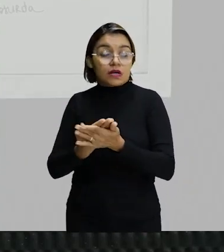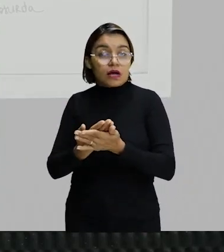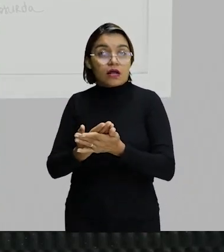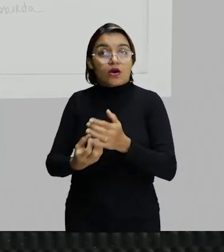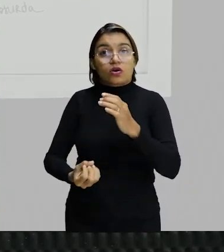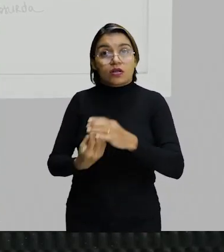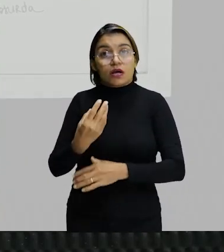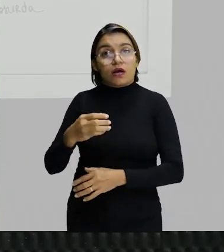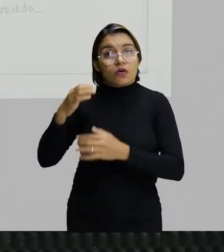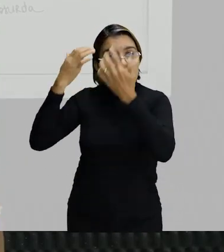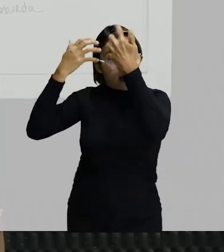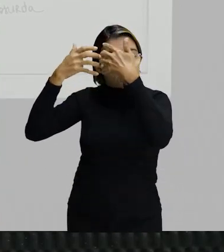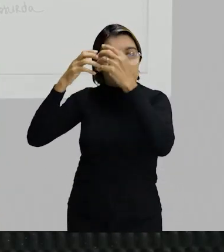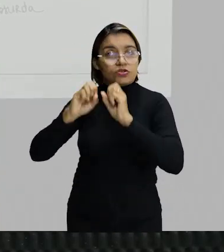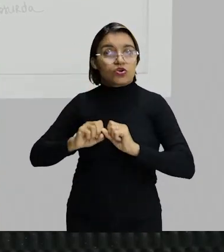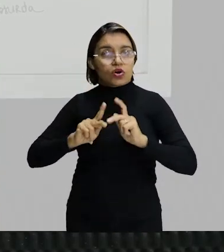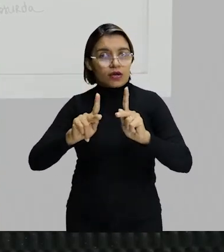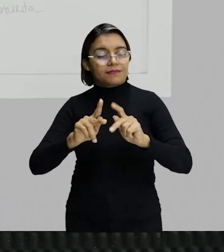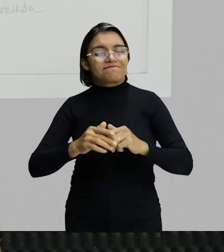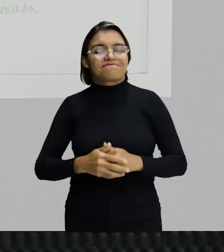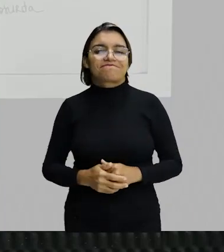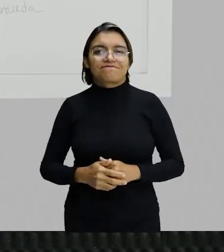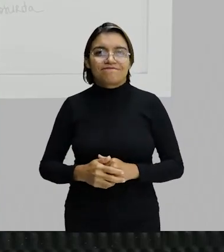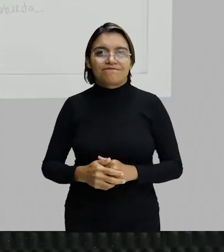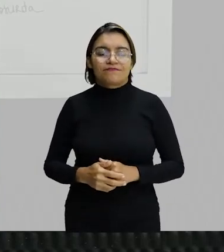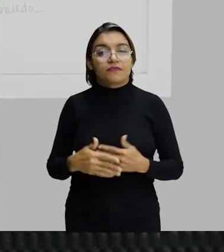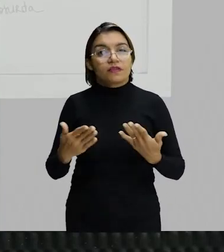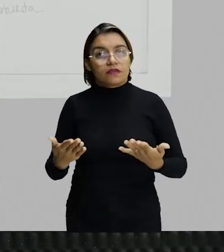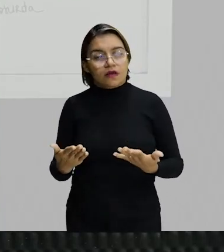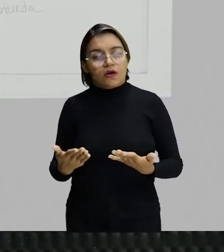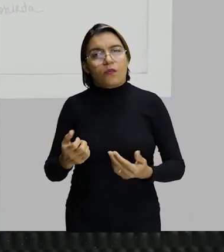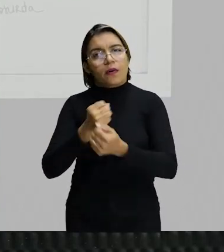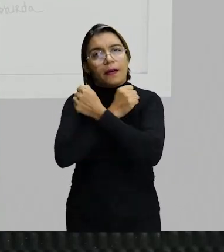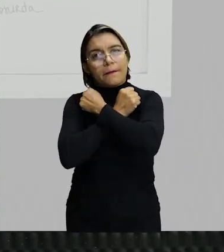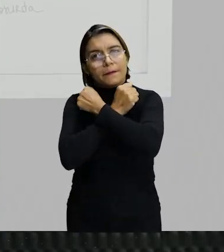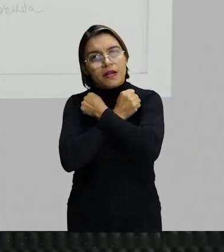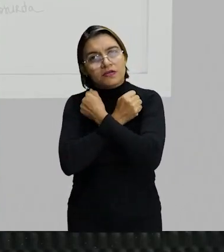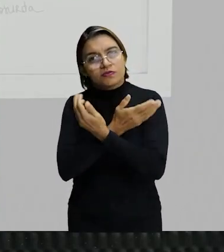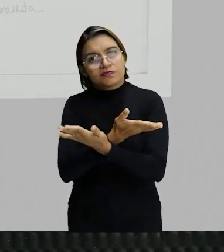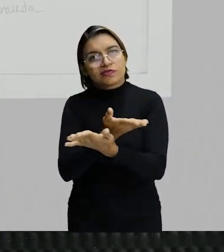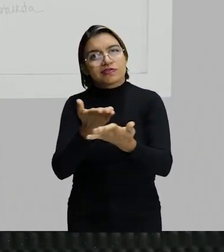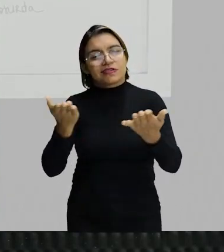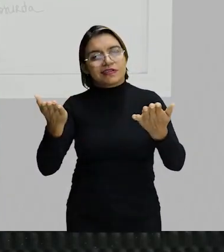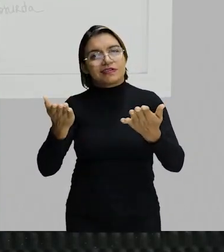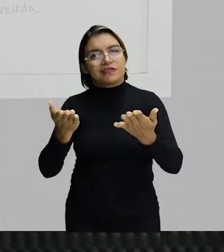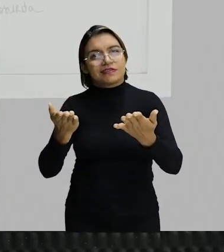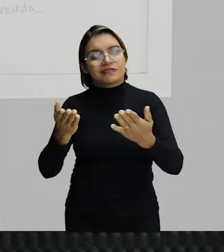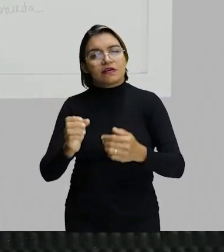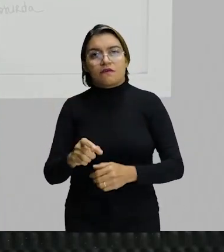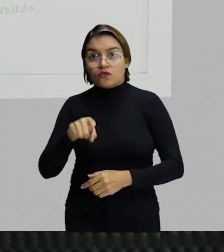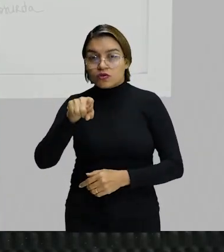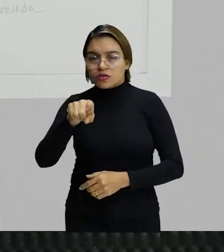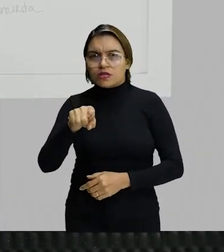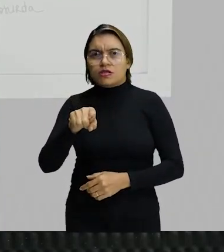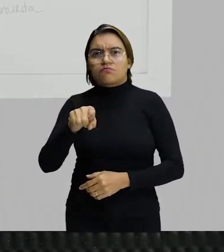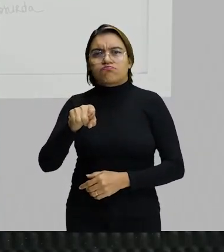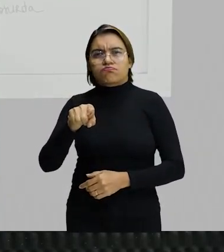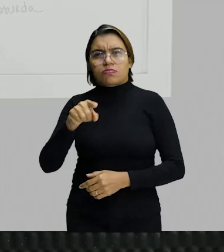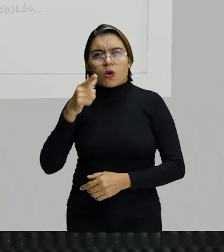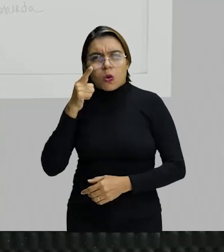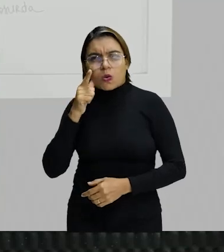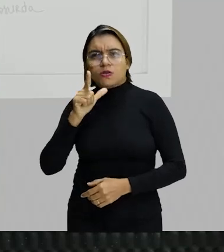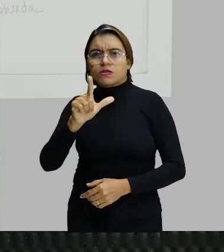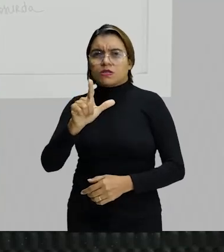da lógica justamente é esse, tá bom? Então, aqui eu vou deixando a vocês meu forte abraço, a mensagem de otimismo. Tá,